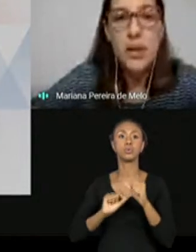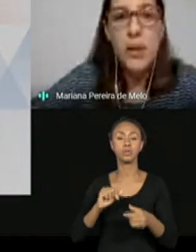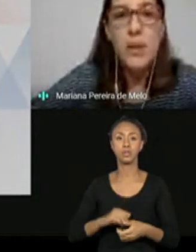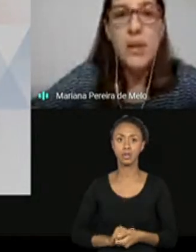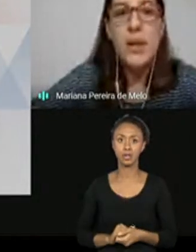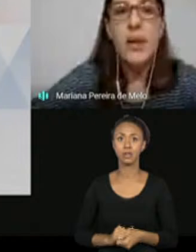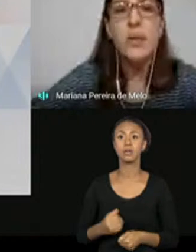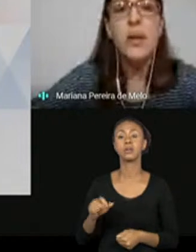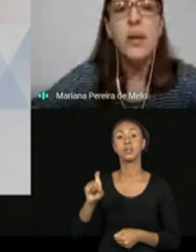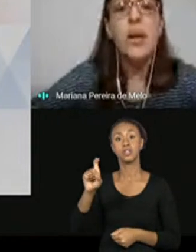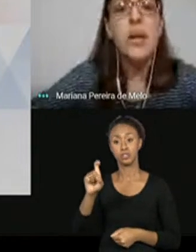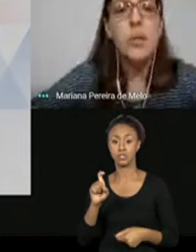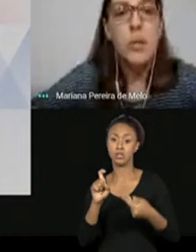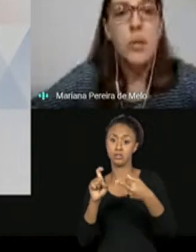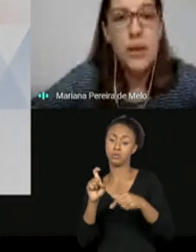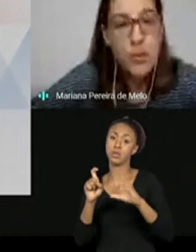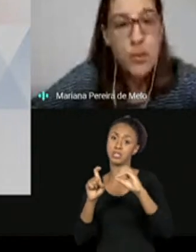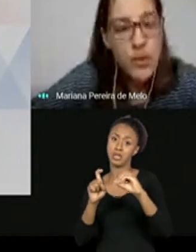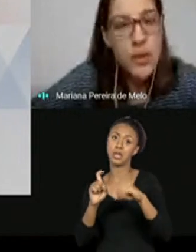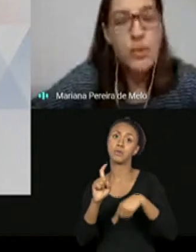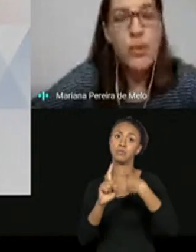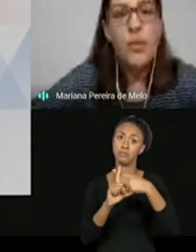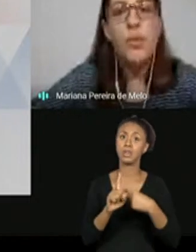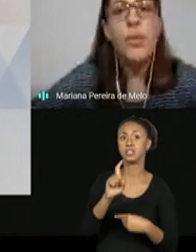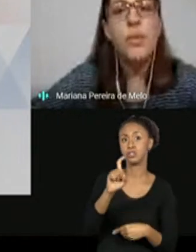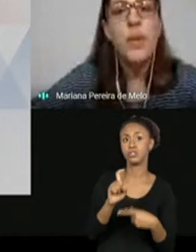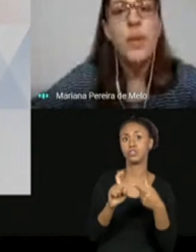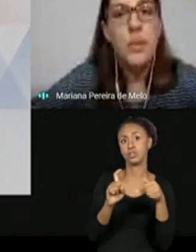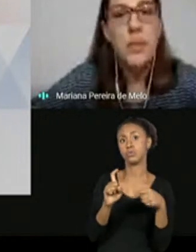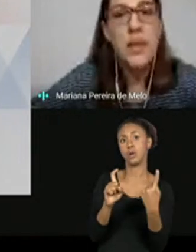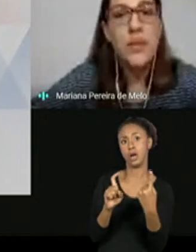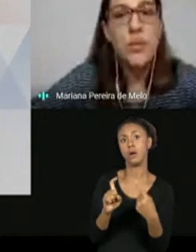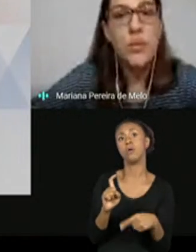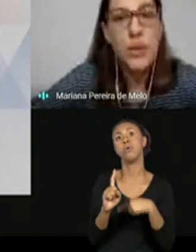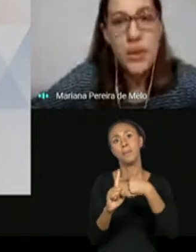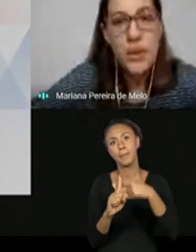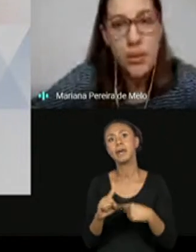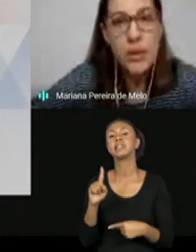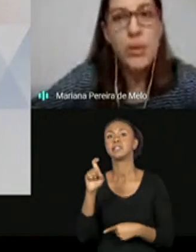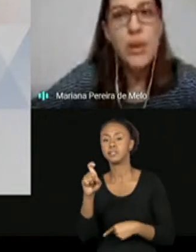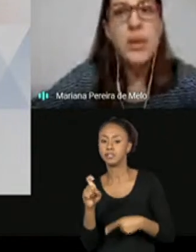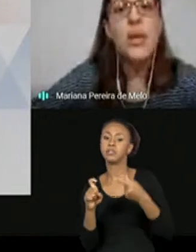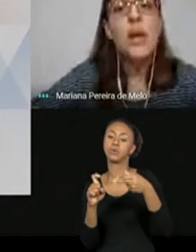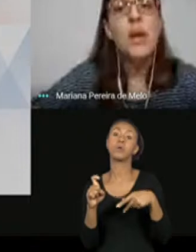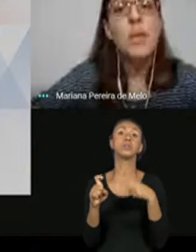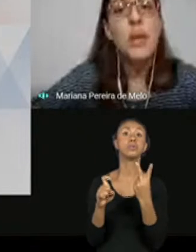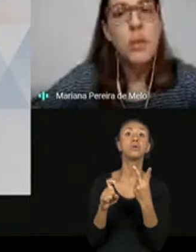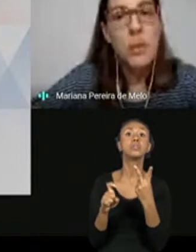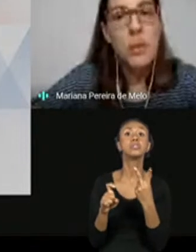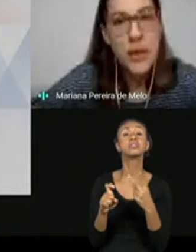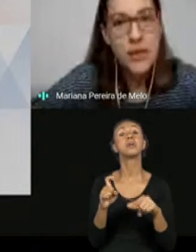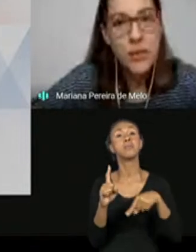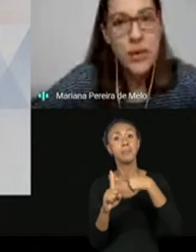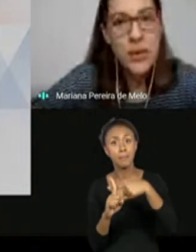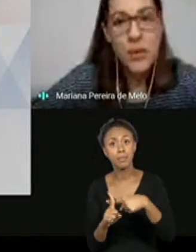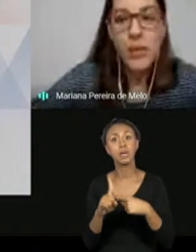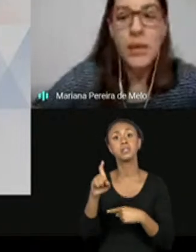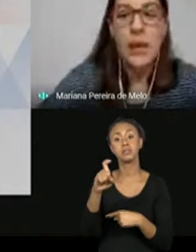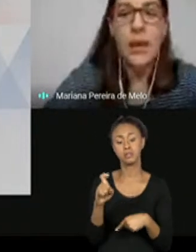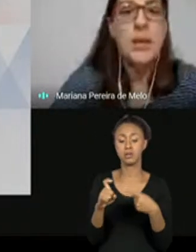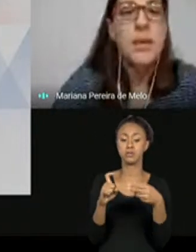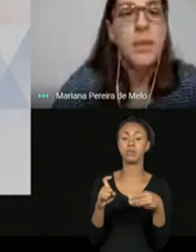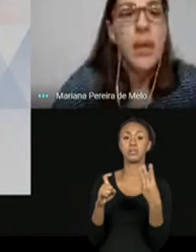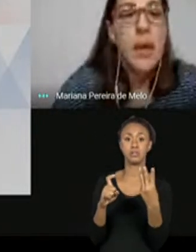do x igual a 0, mais probabilidade do x igual a 1, mais probabilidade do x igual a 2, mais probabilidade do x